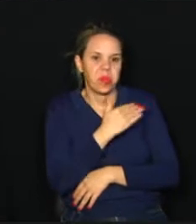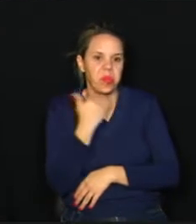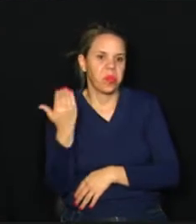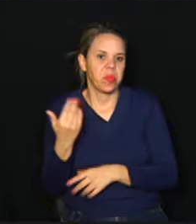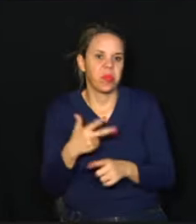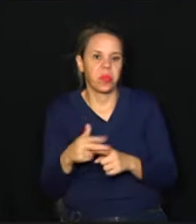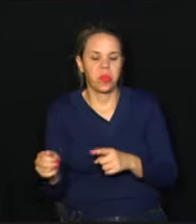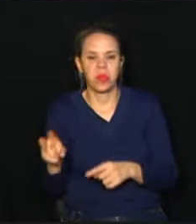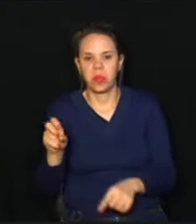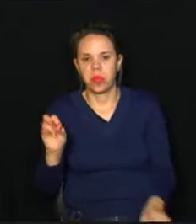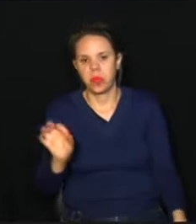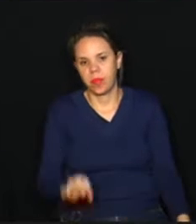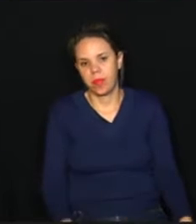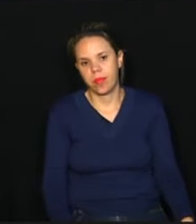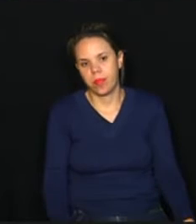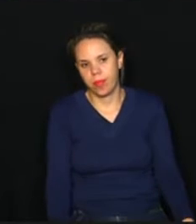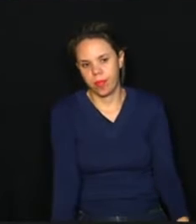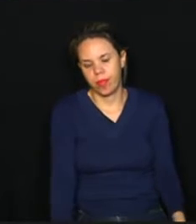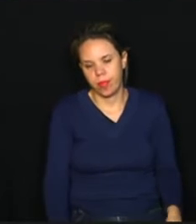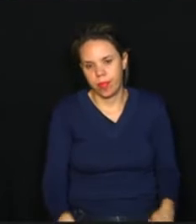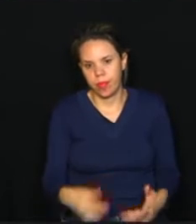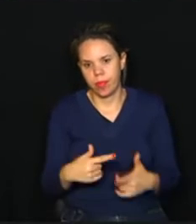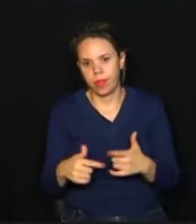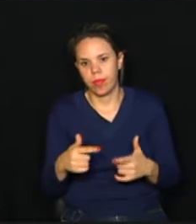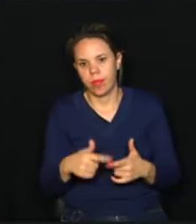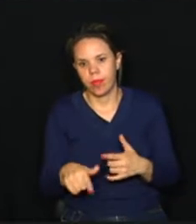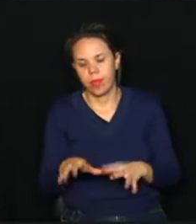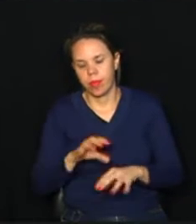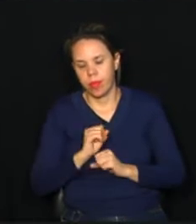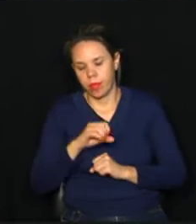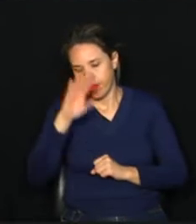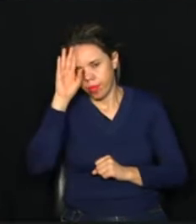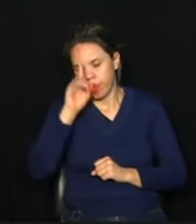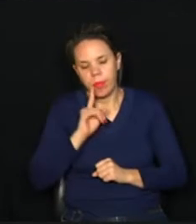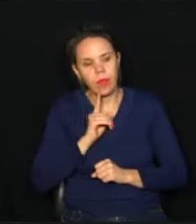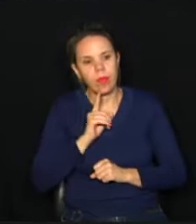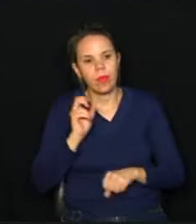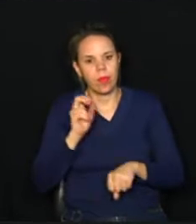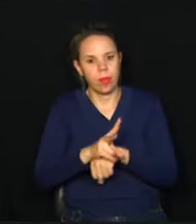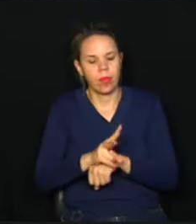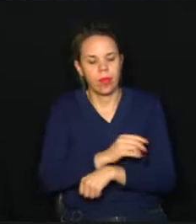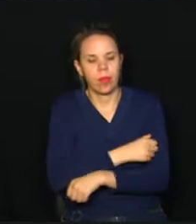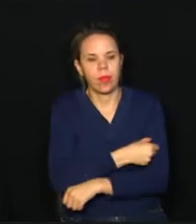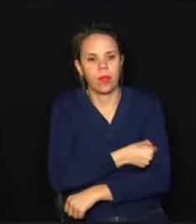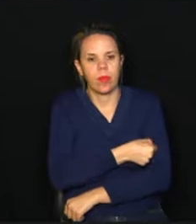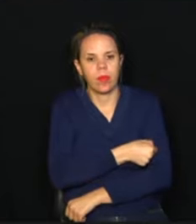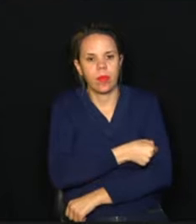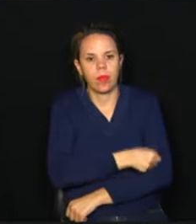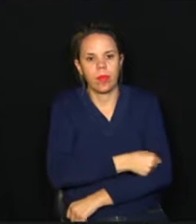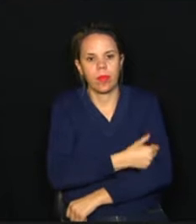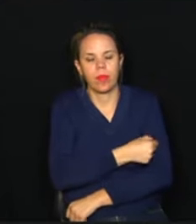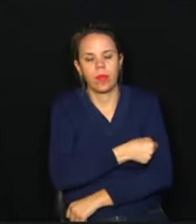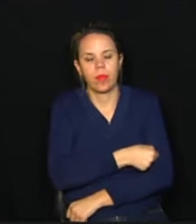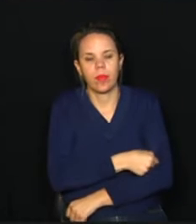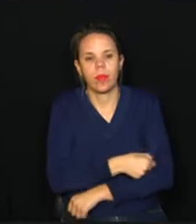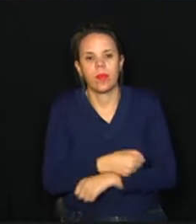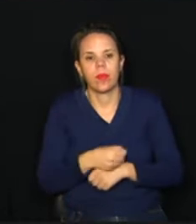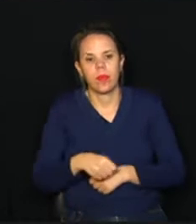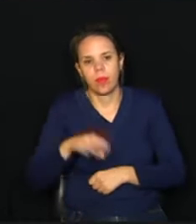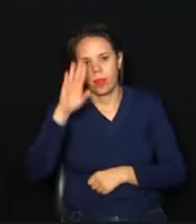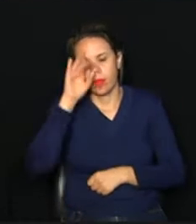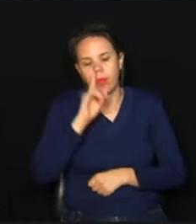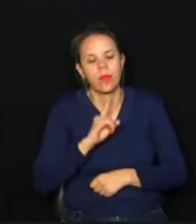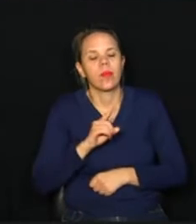supera 50% dos casos adquiridos pelo vírus, infectados pelo vírus da febre